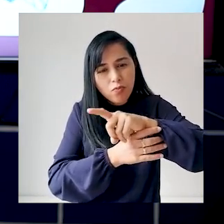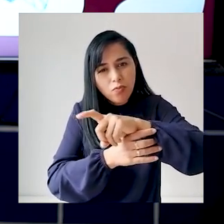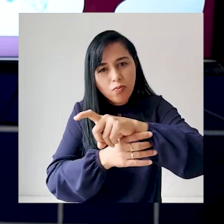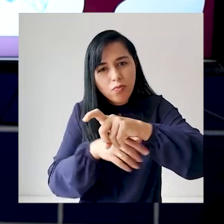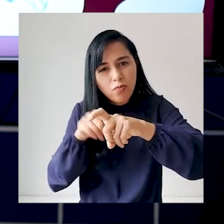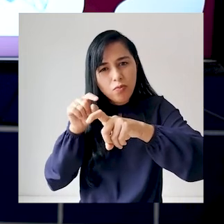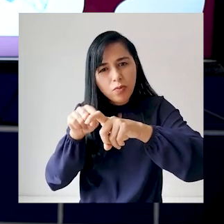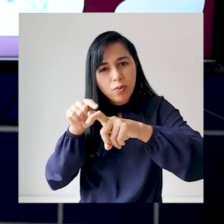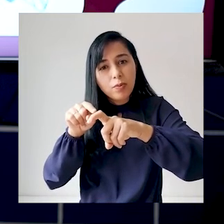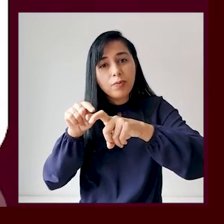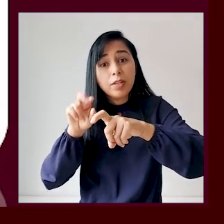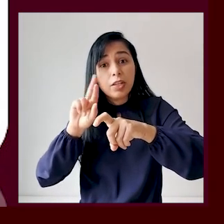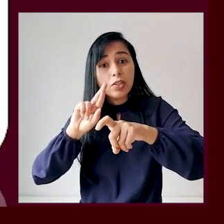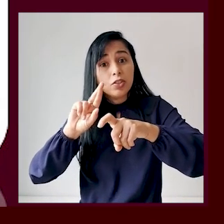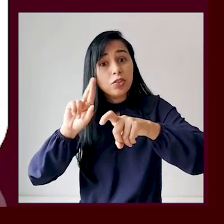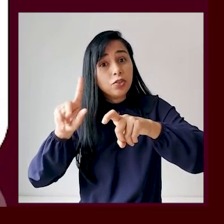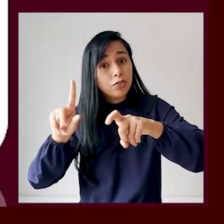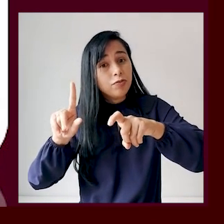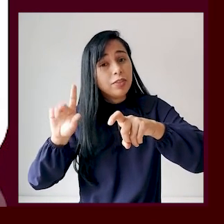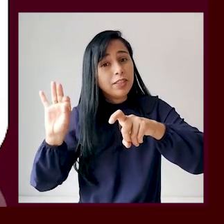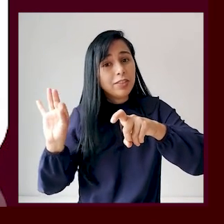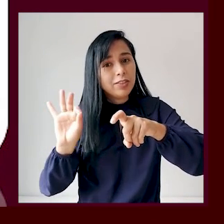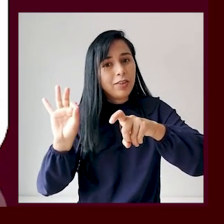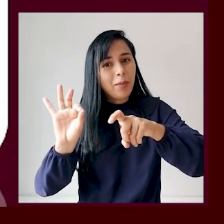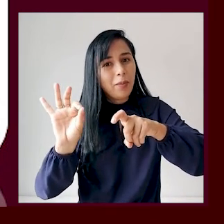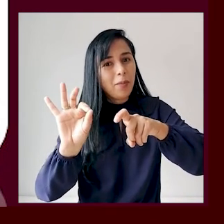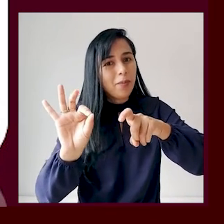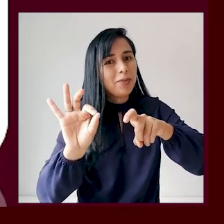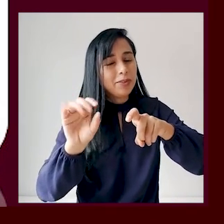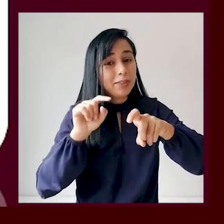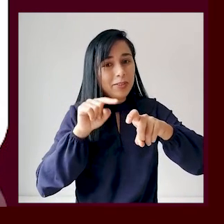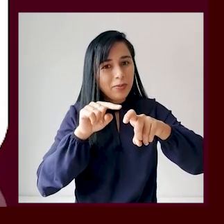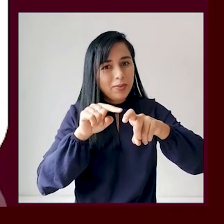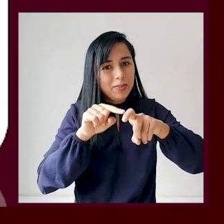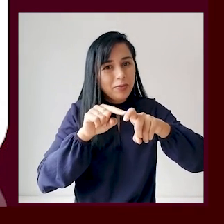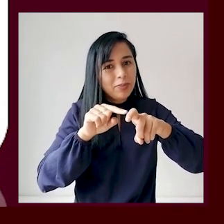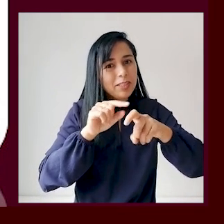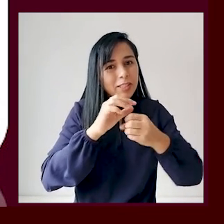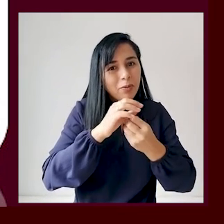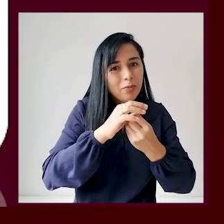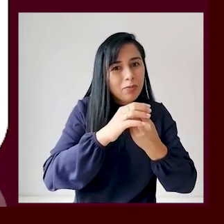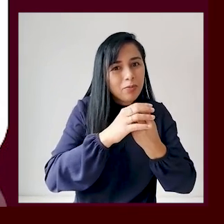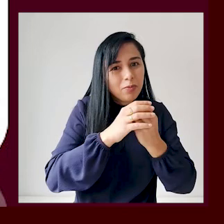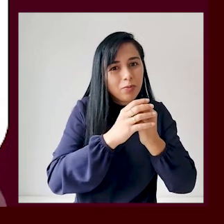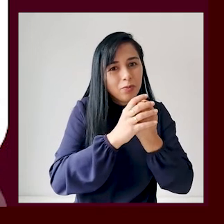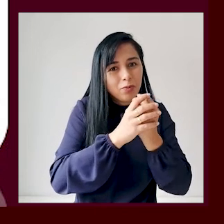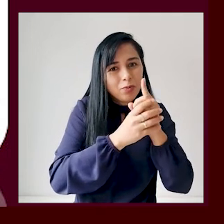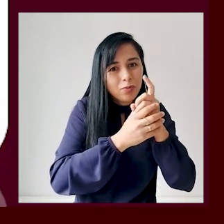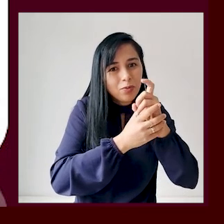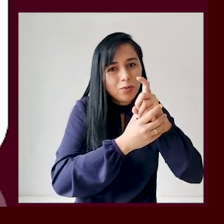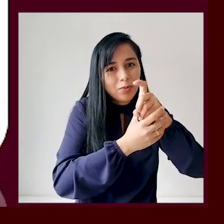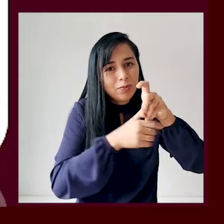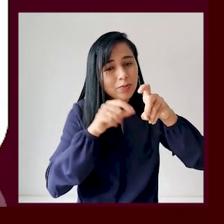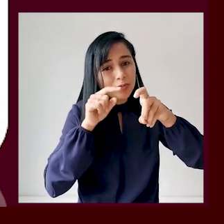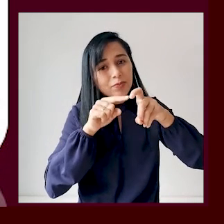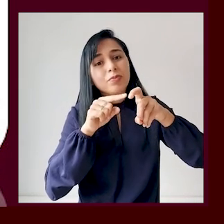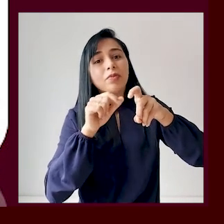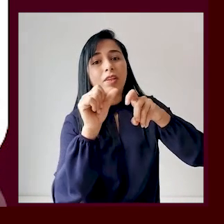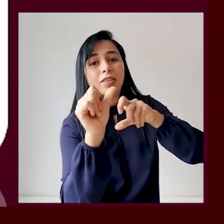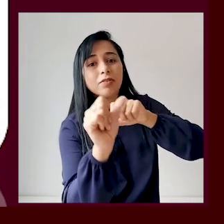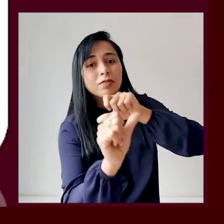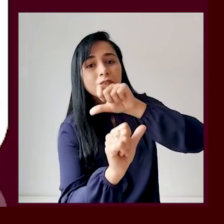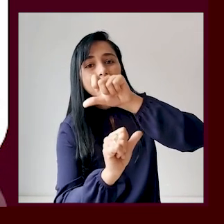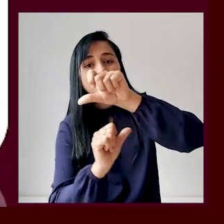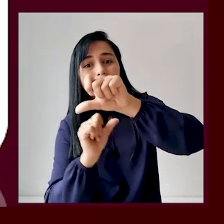totalmente diferente do adulto. Como, por exemplo, nós temos a mosca, nós temos a borboleta e os